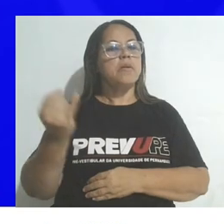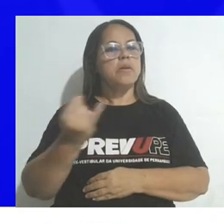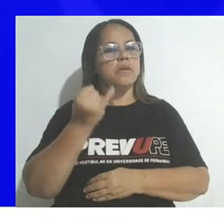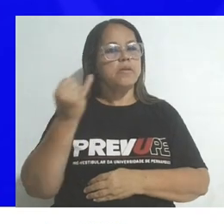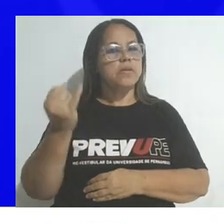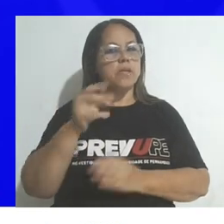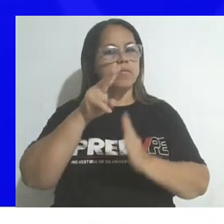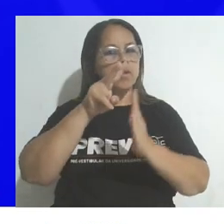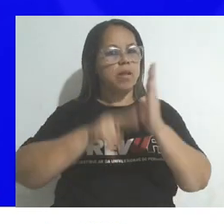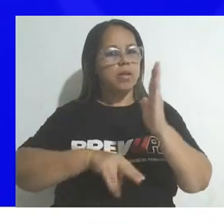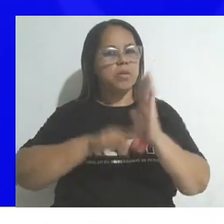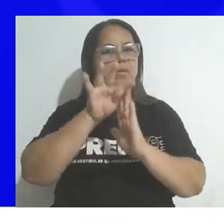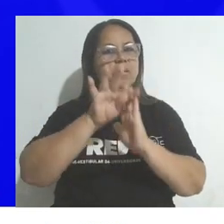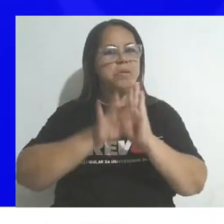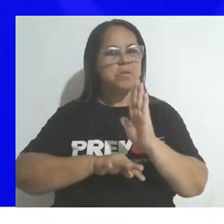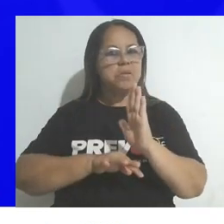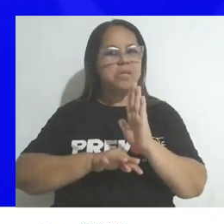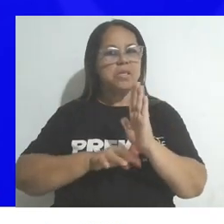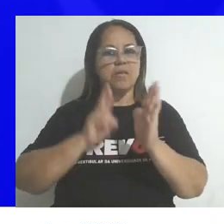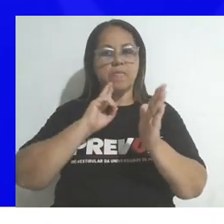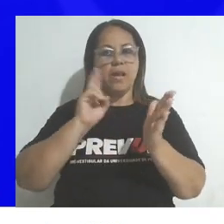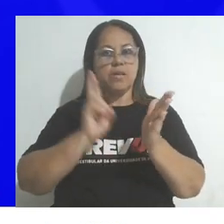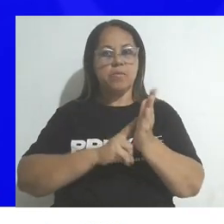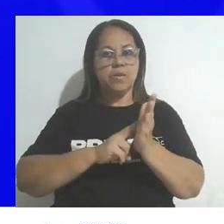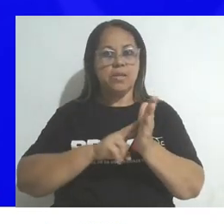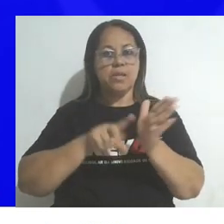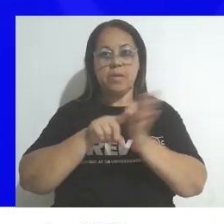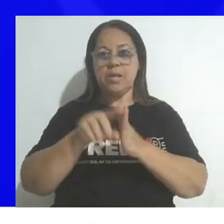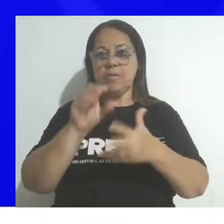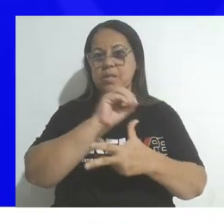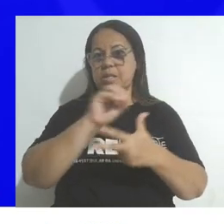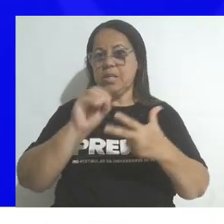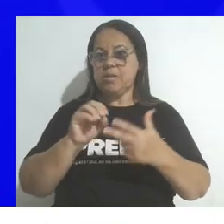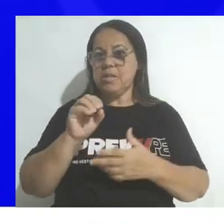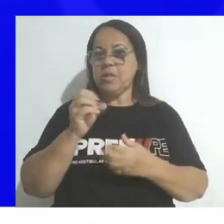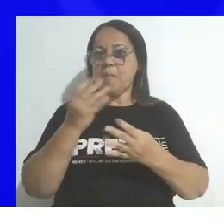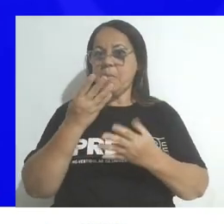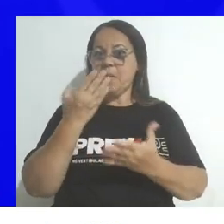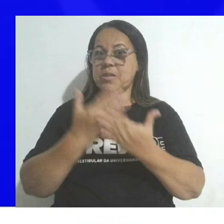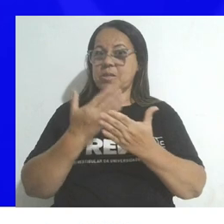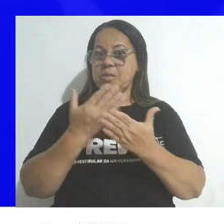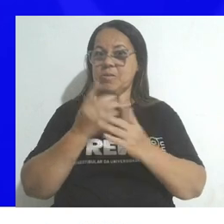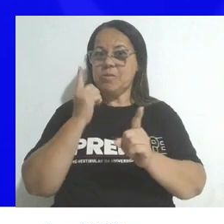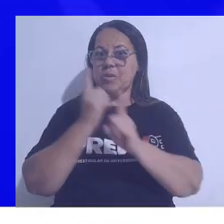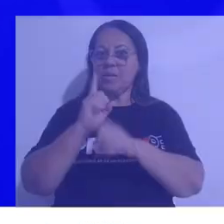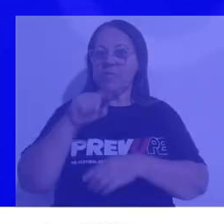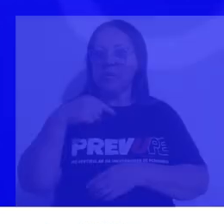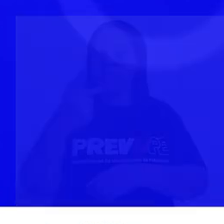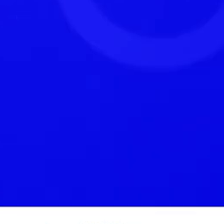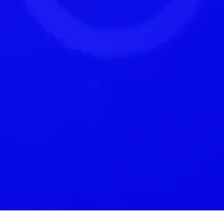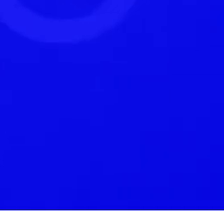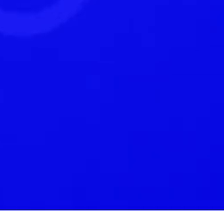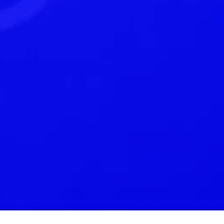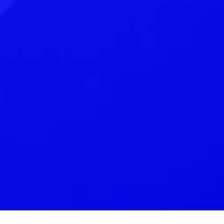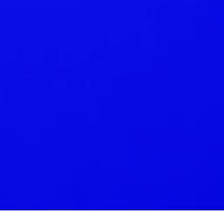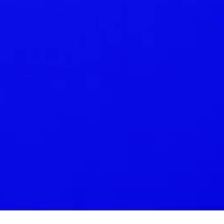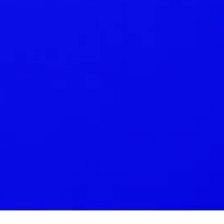importante pra leitura dos textos pra resolução das questões do Enem é isso Bons estudos e a gente se